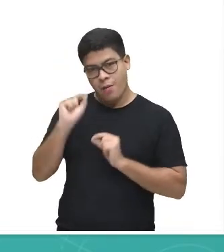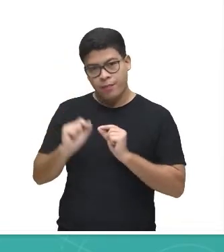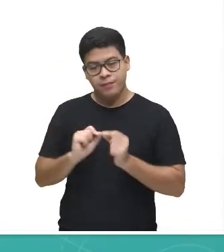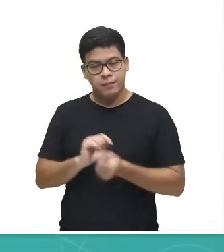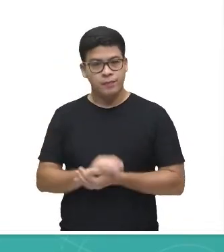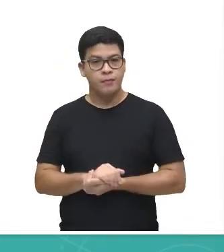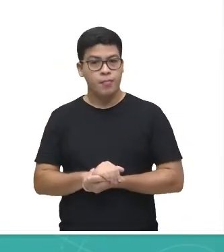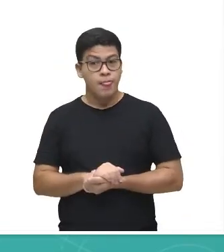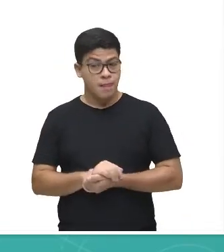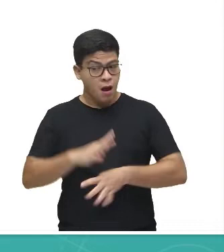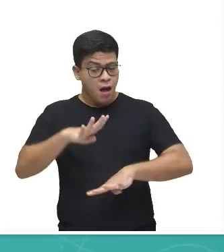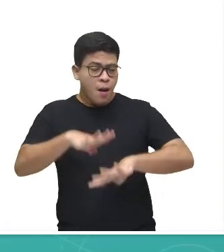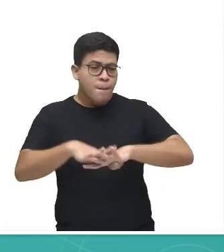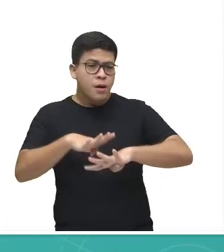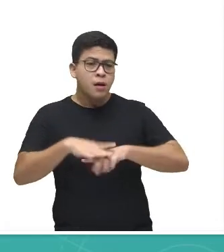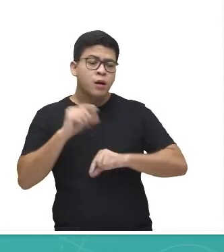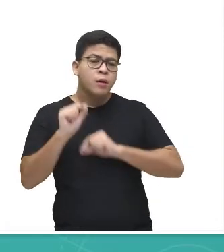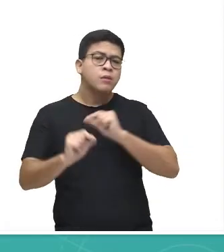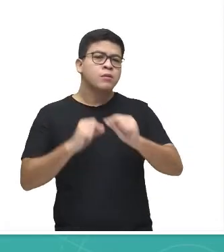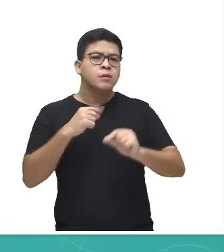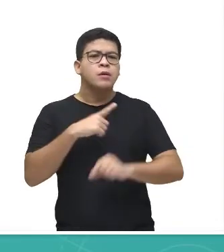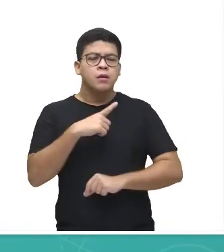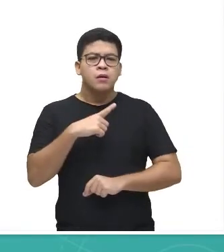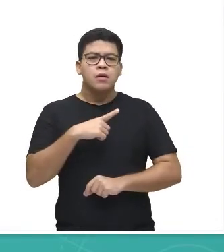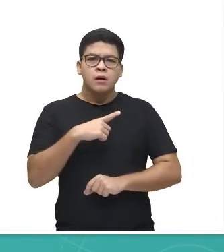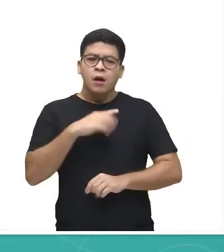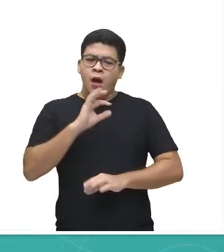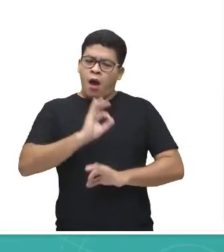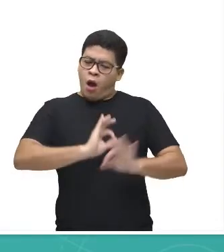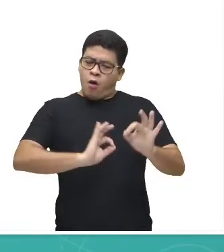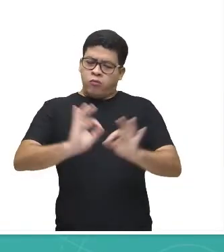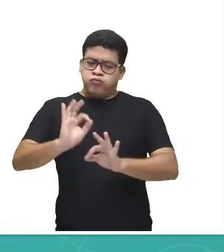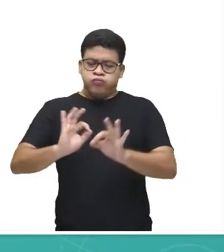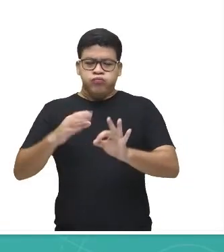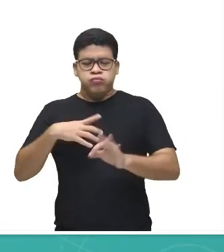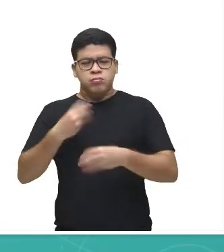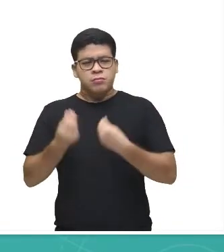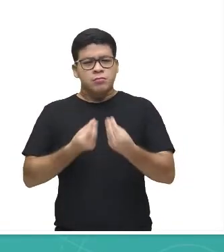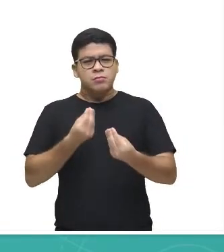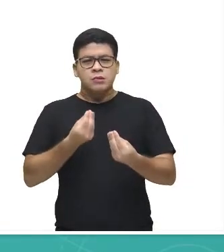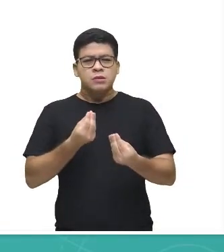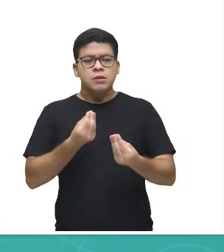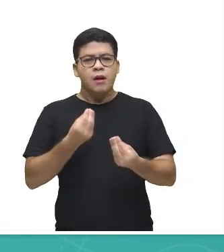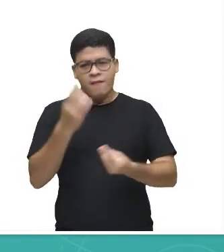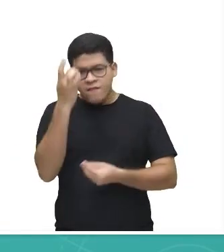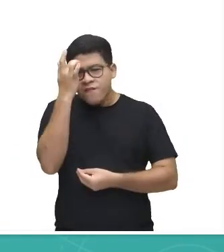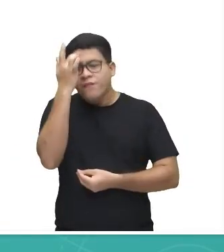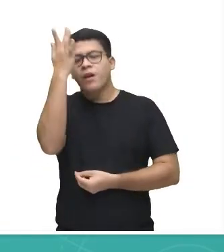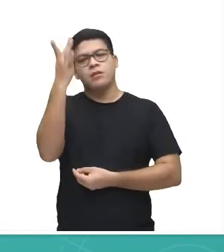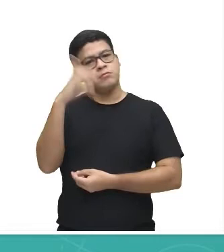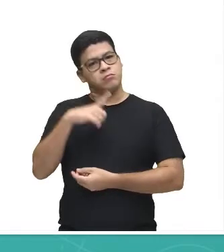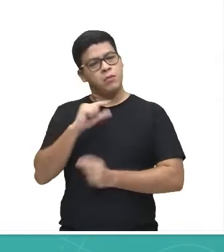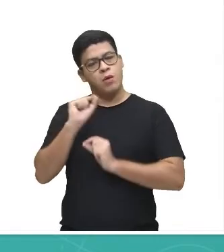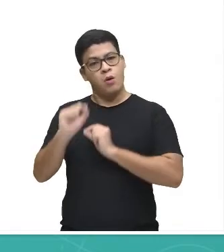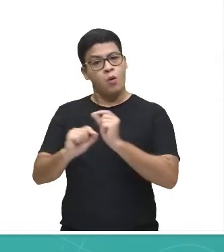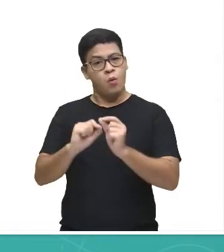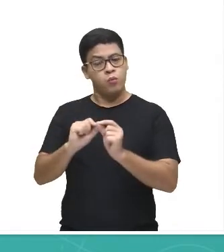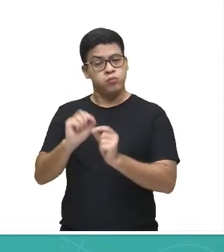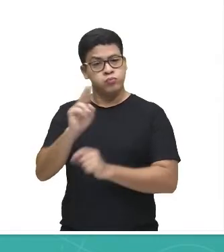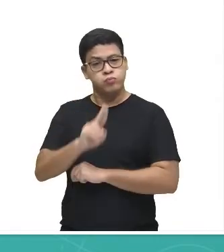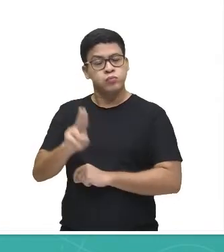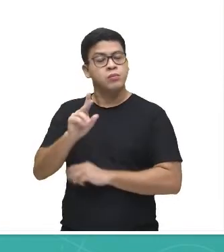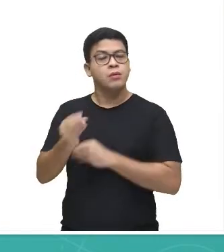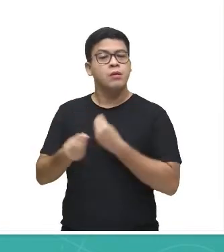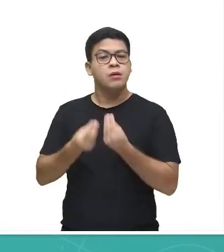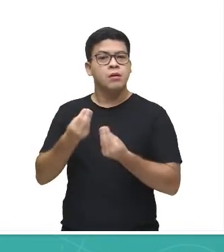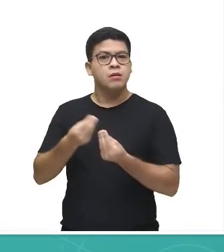Na matemática, nós temos algumas ferramentas que facilitam ainda mais essas operações, porque a gente está trabalhando aqui